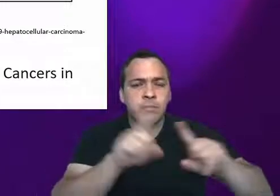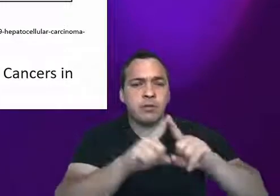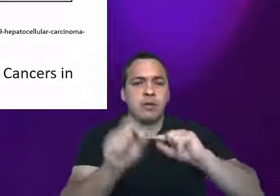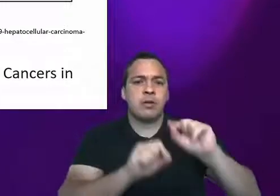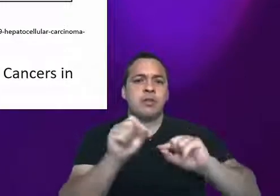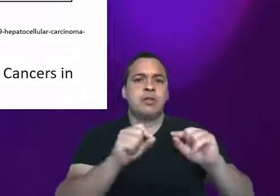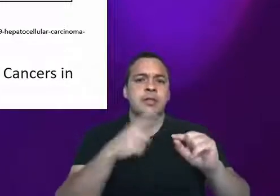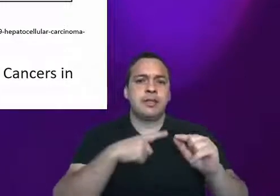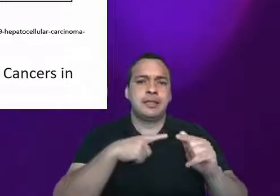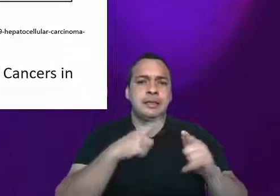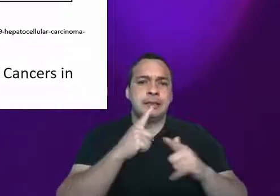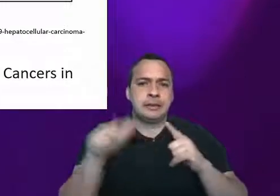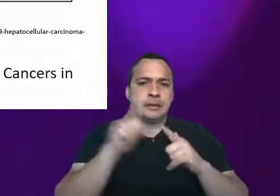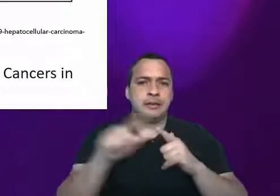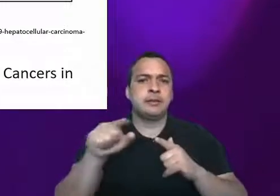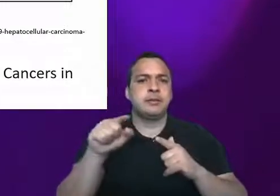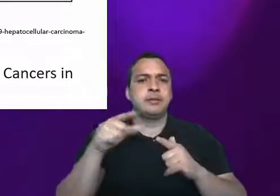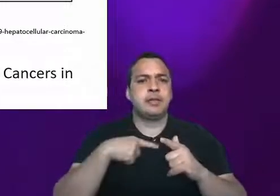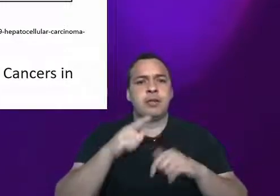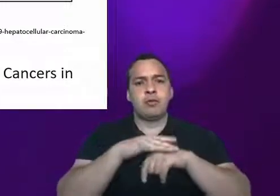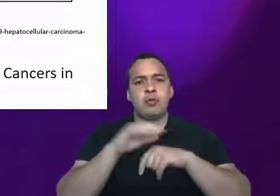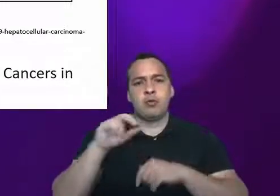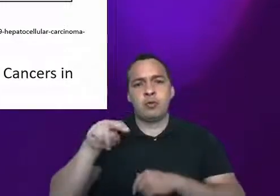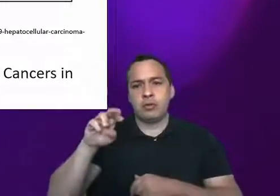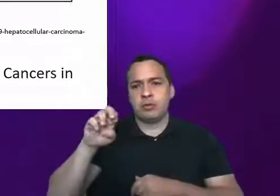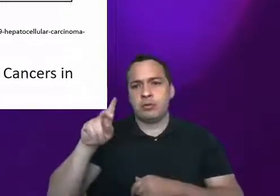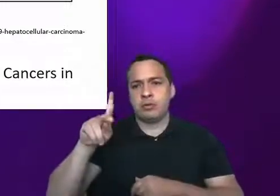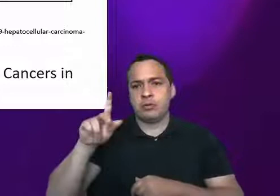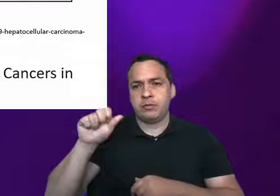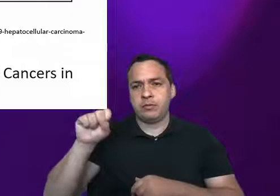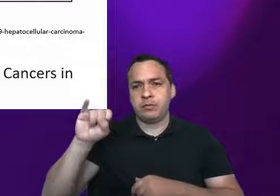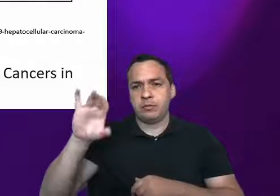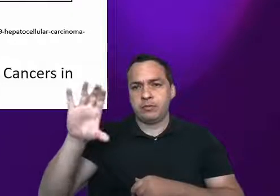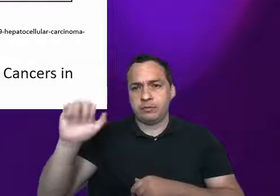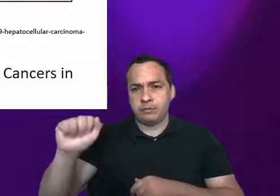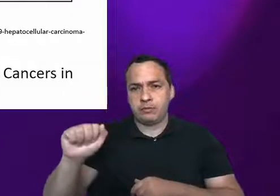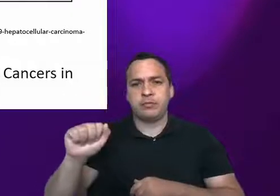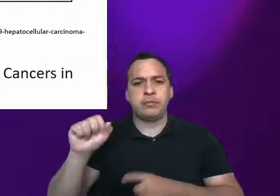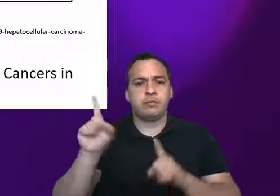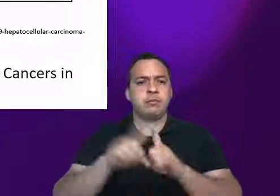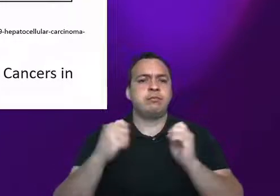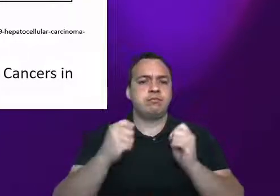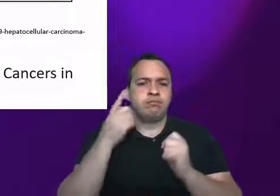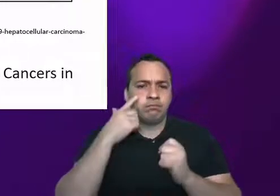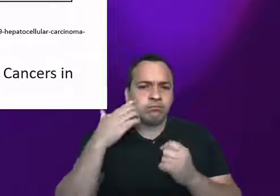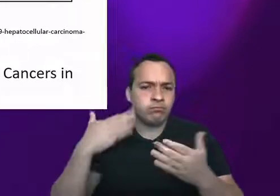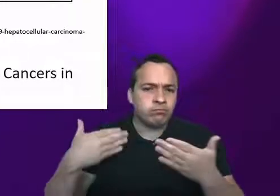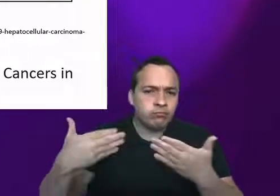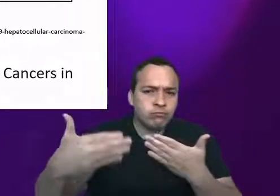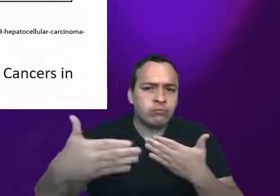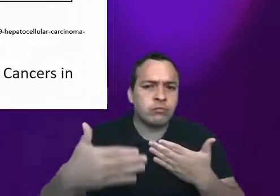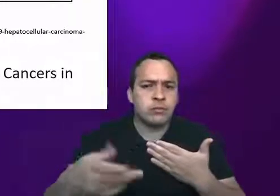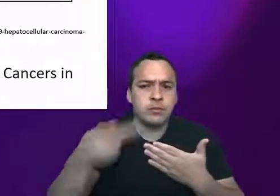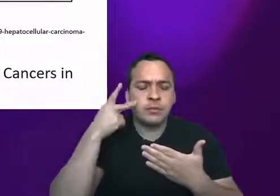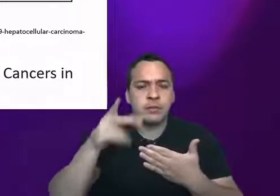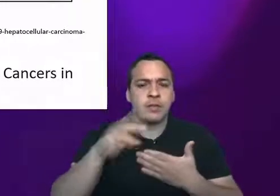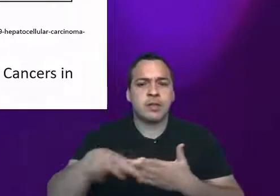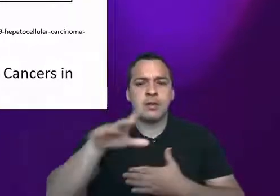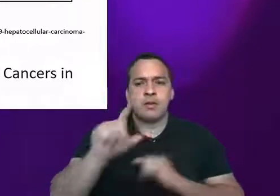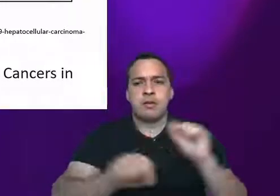Então, esse é um conceito muito importante que nós temos que ter na nossa rotina diária junto aos pacientes